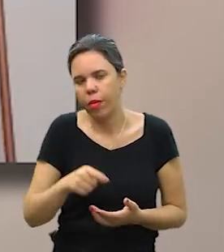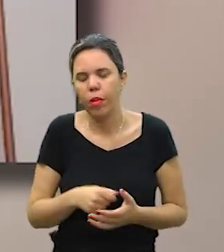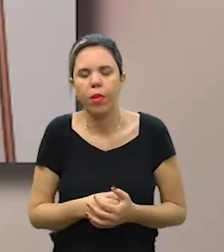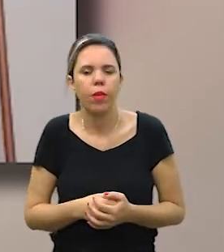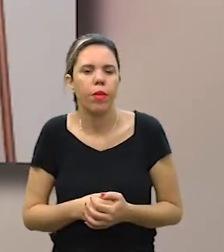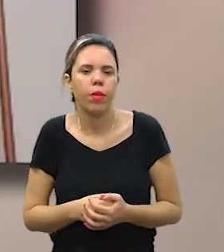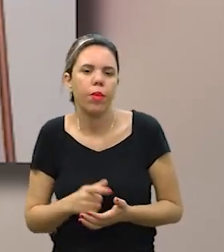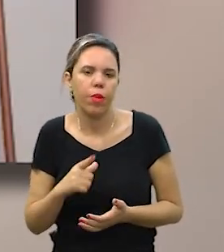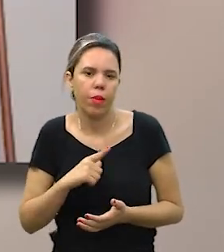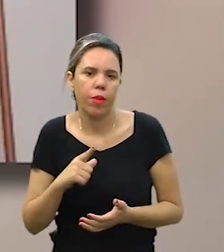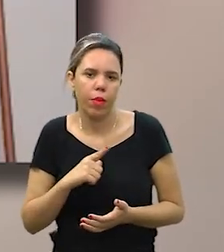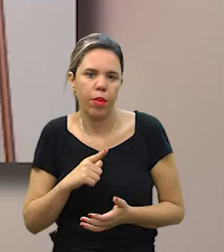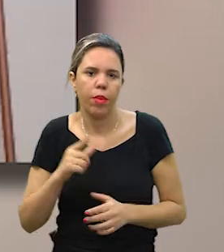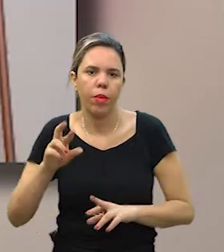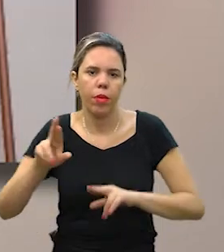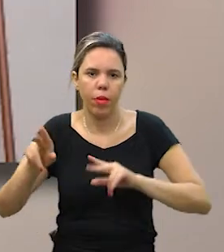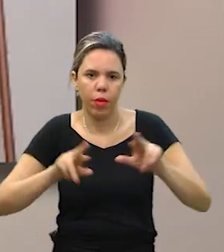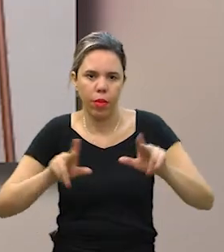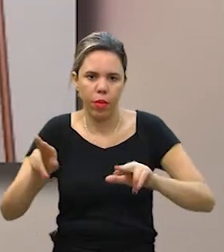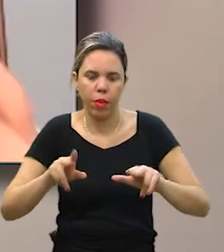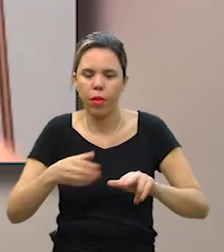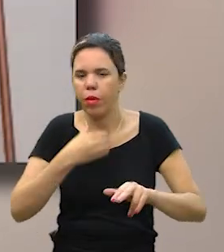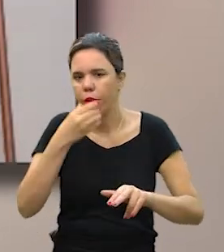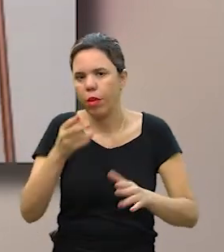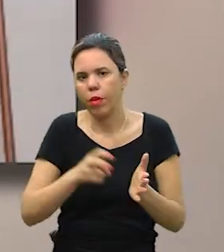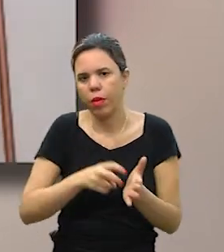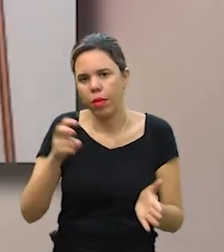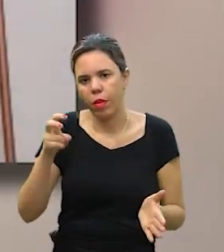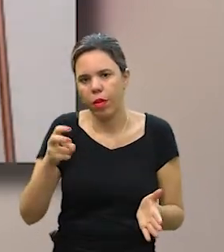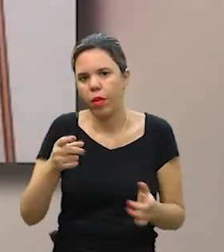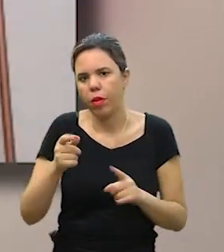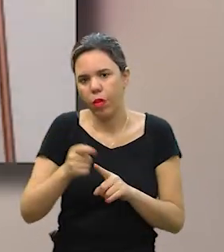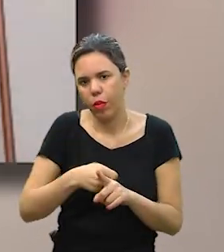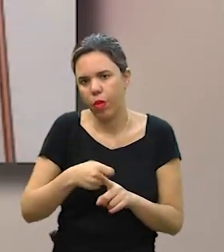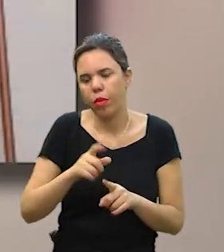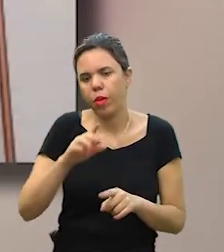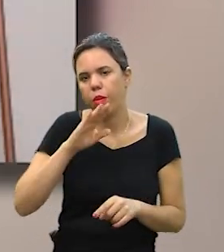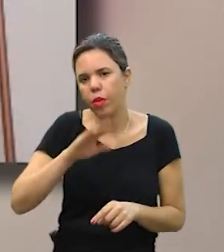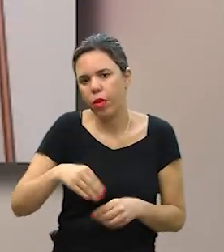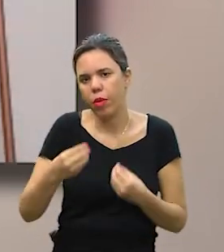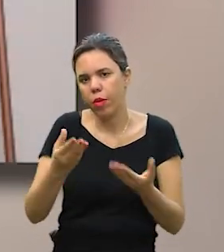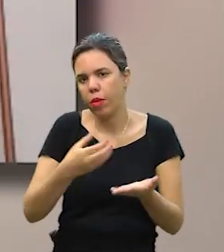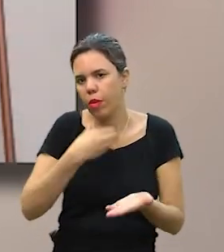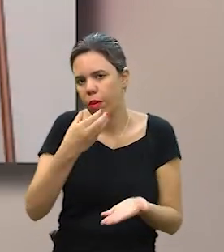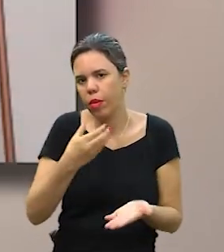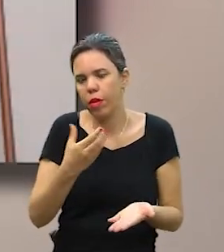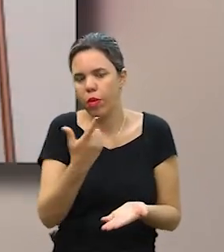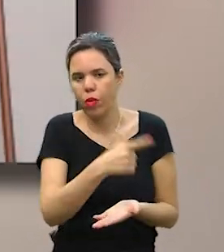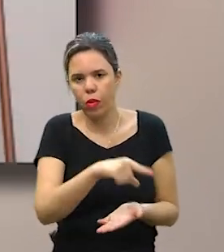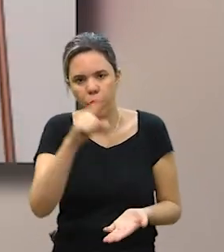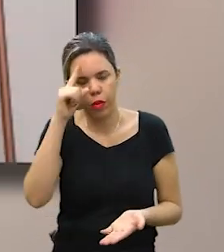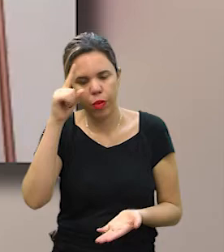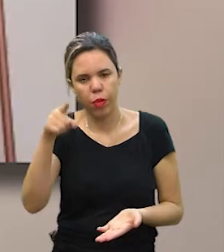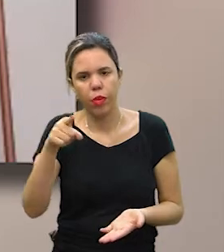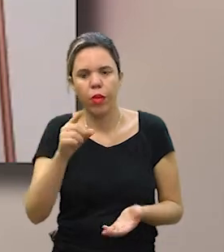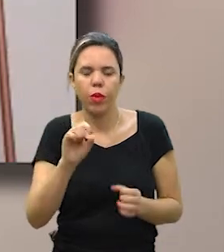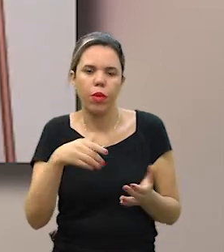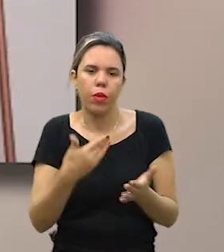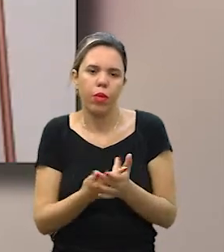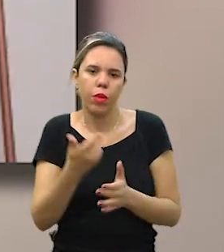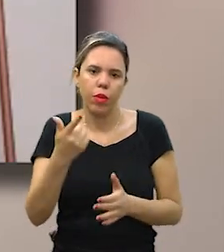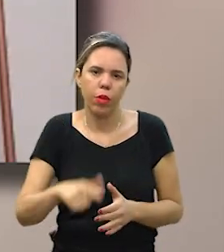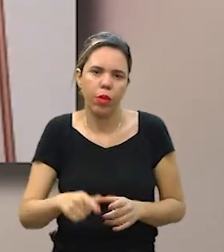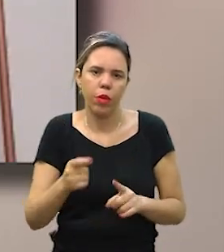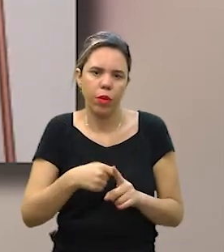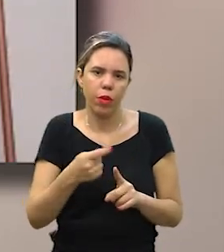que você tente variar. Então, a fruta da manhã foi banana, à tarde eu vou dar maçã. No outro dia, você pode